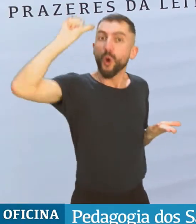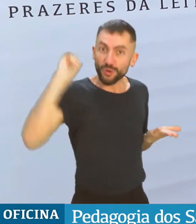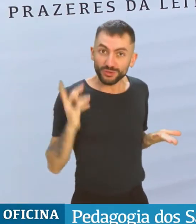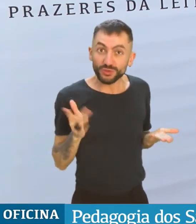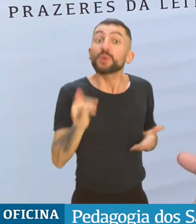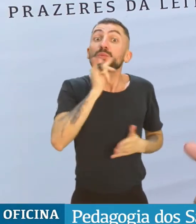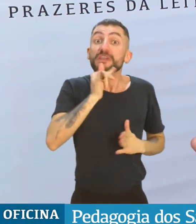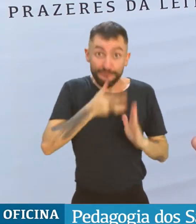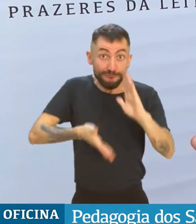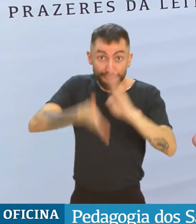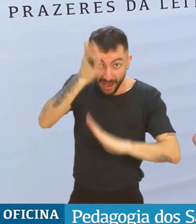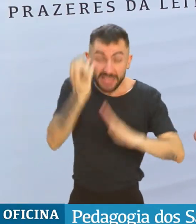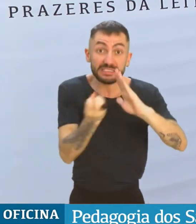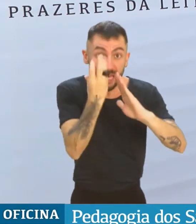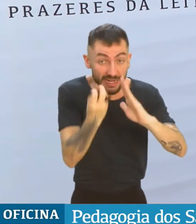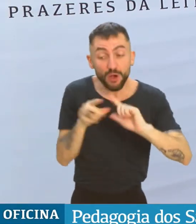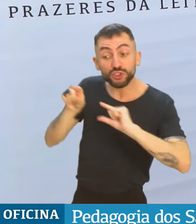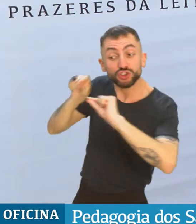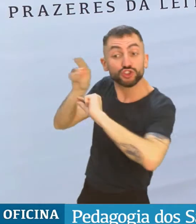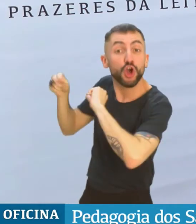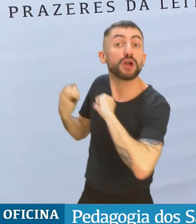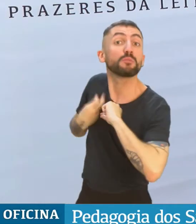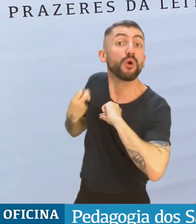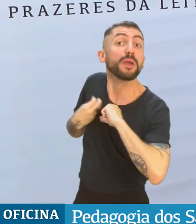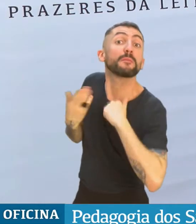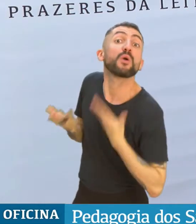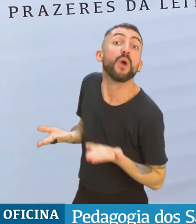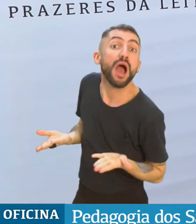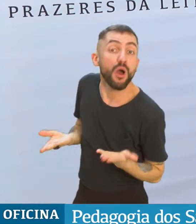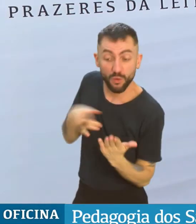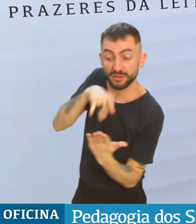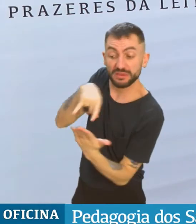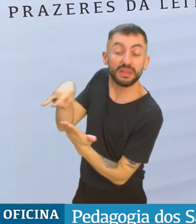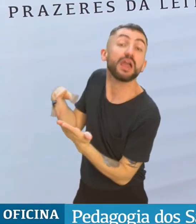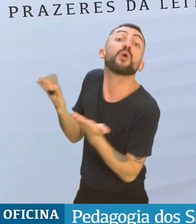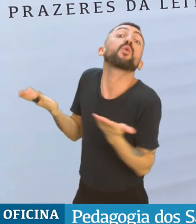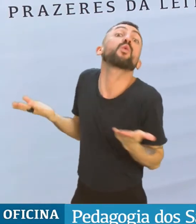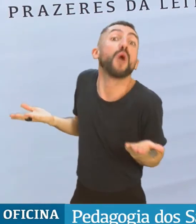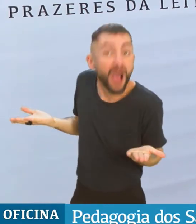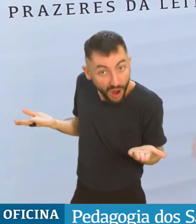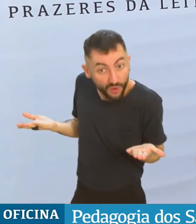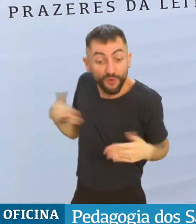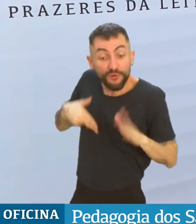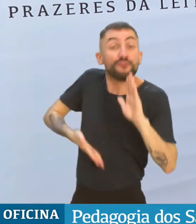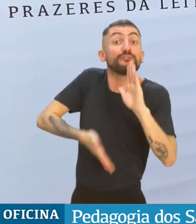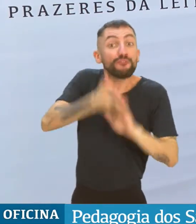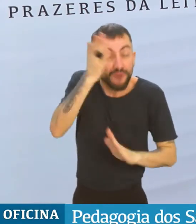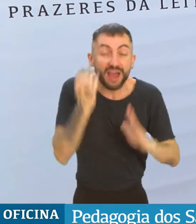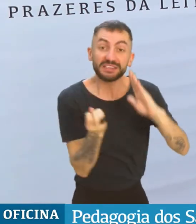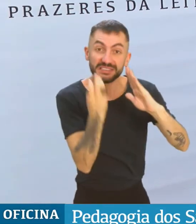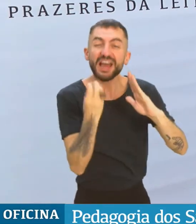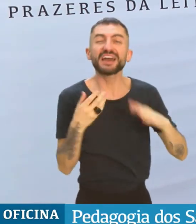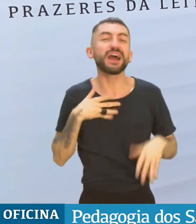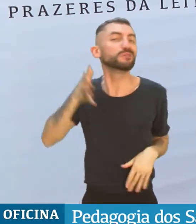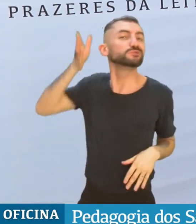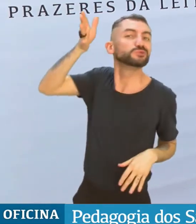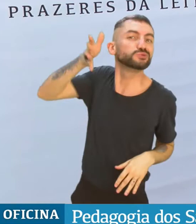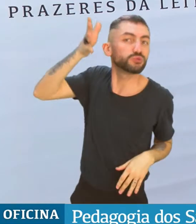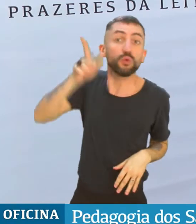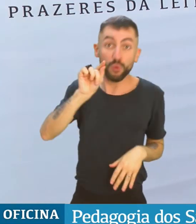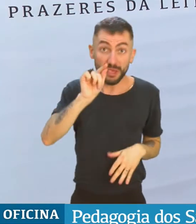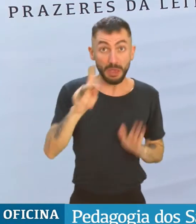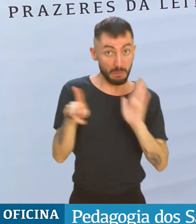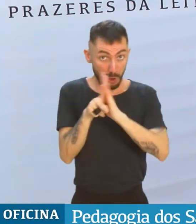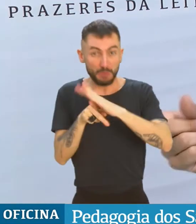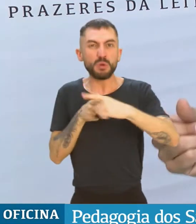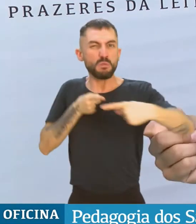Ou quais poemas você vai recitar? Quais cartas você tem na manga? Né? O que você vai apresentar? É alguma coisa mais política?